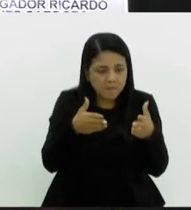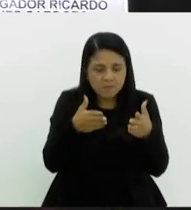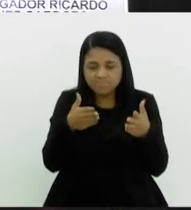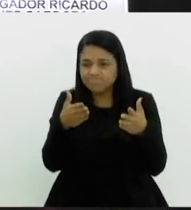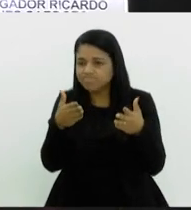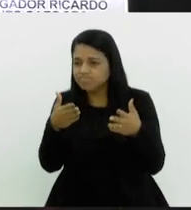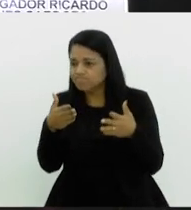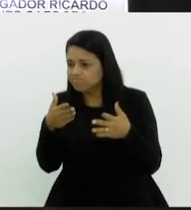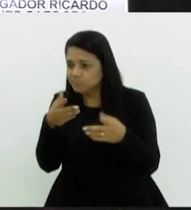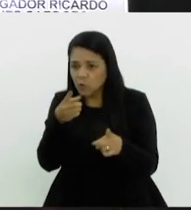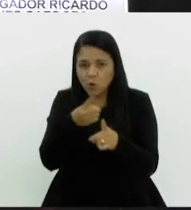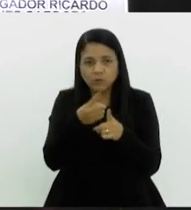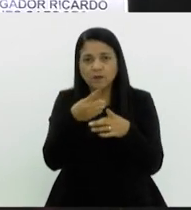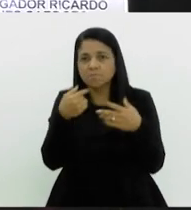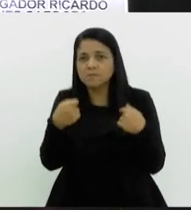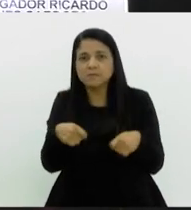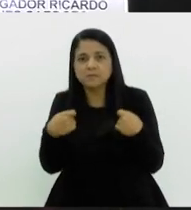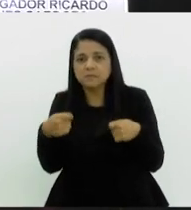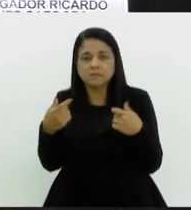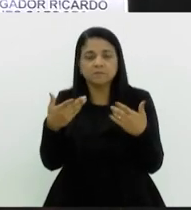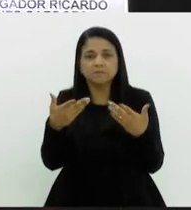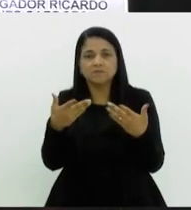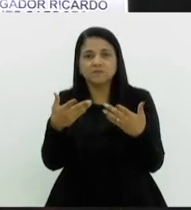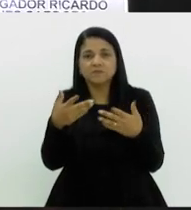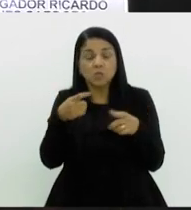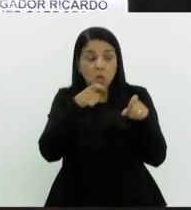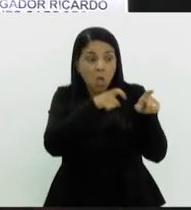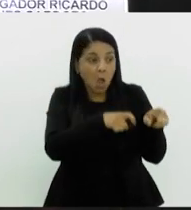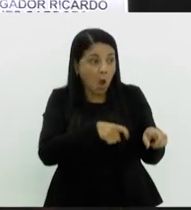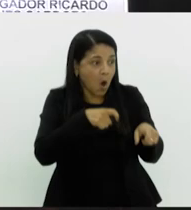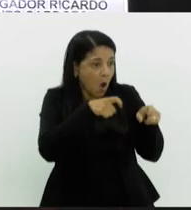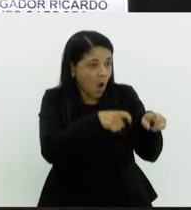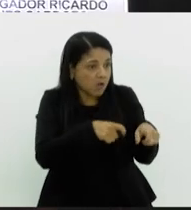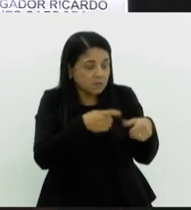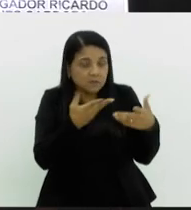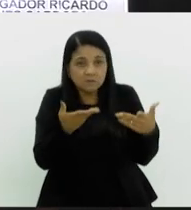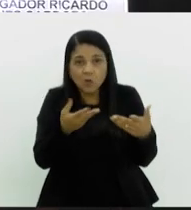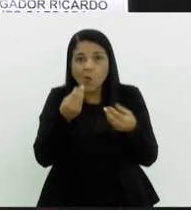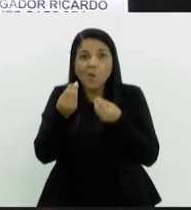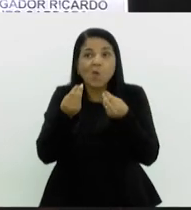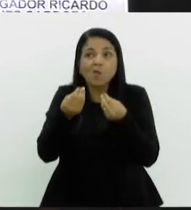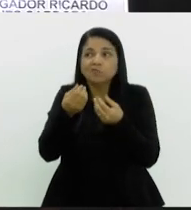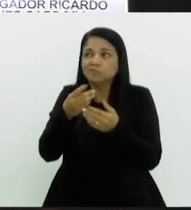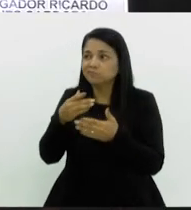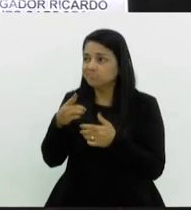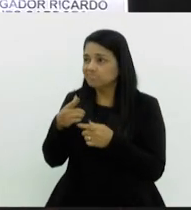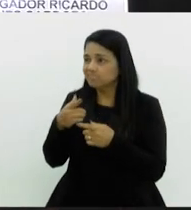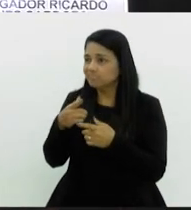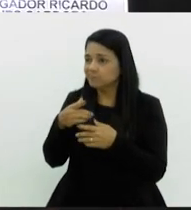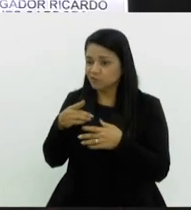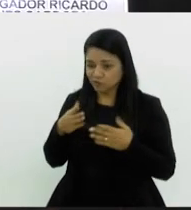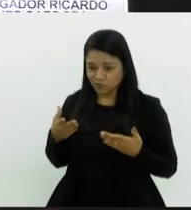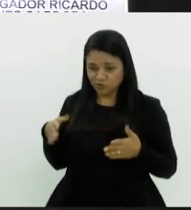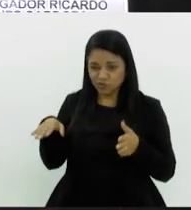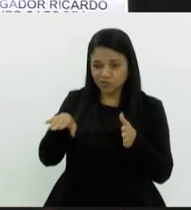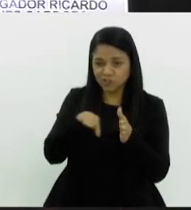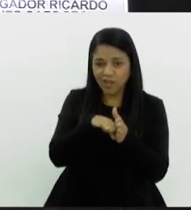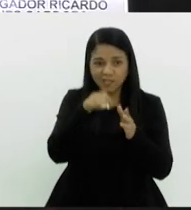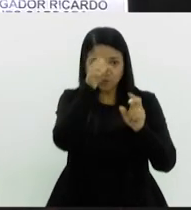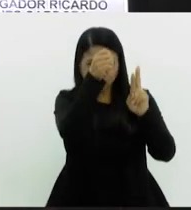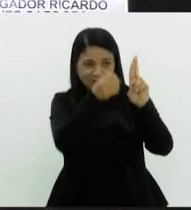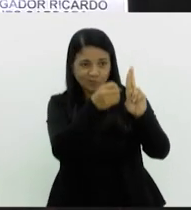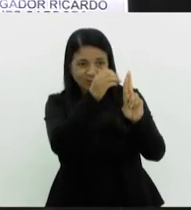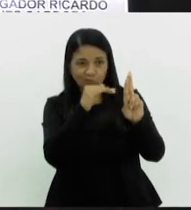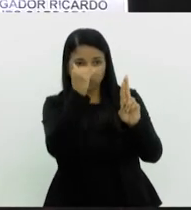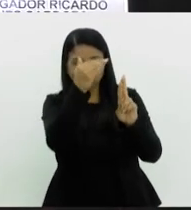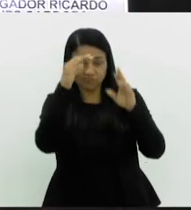caminho que a gente não tinha lá do interior, lá da roça, como que a gente ia chegar no doutor aqui, no Tribunal de Justiça? Lembrei